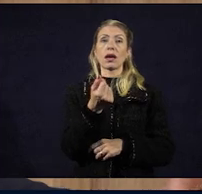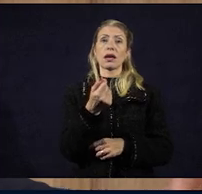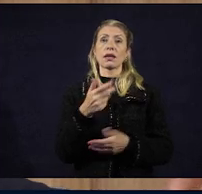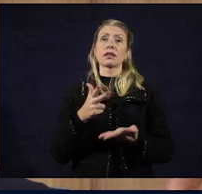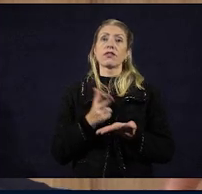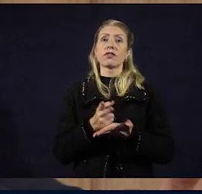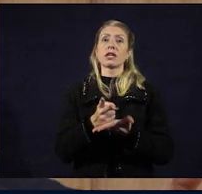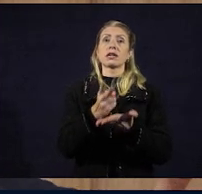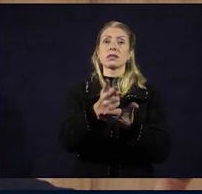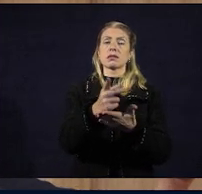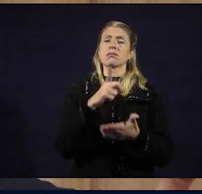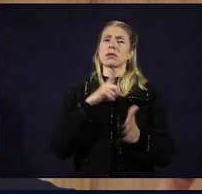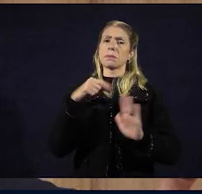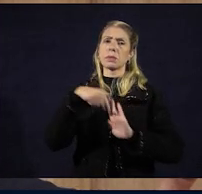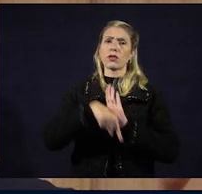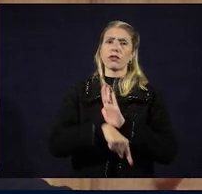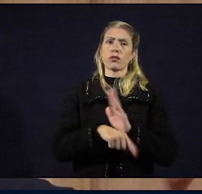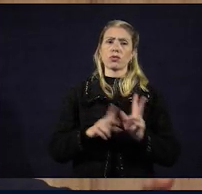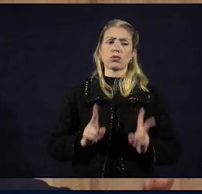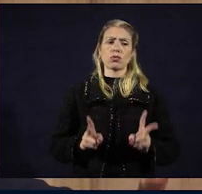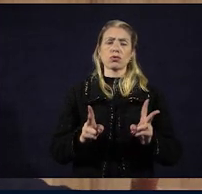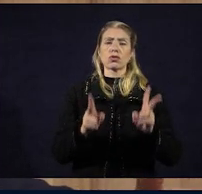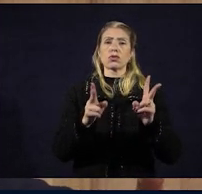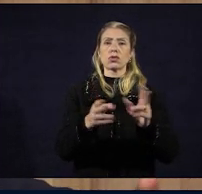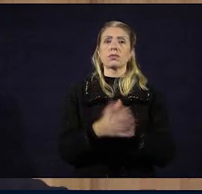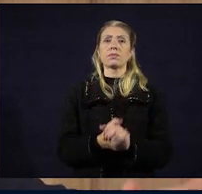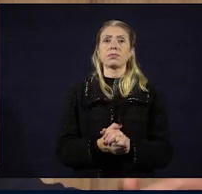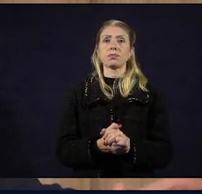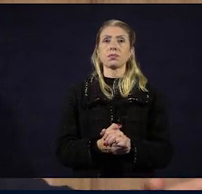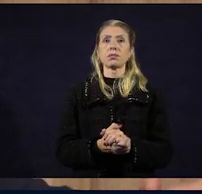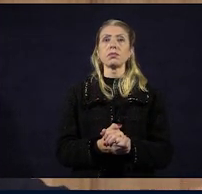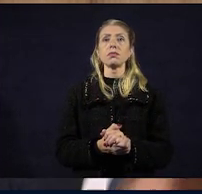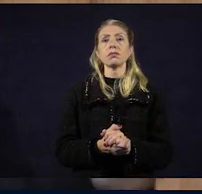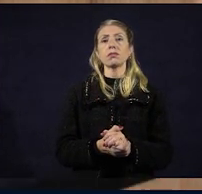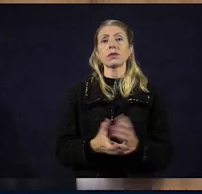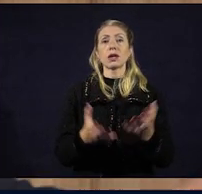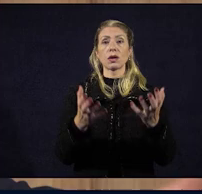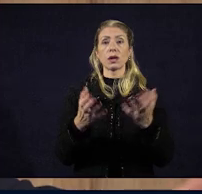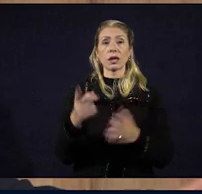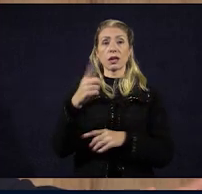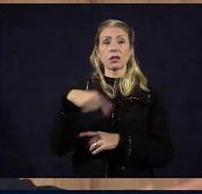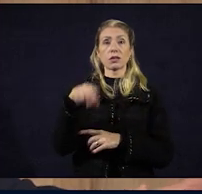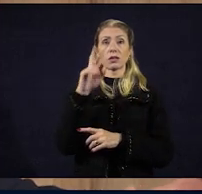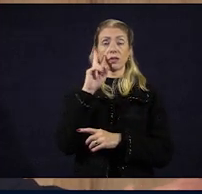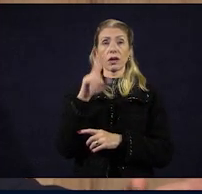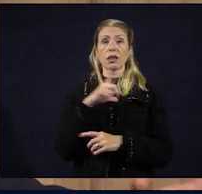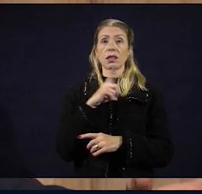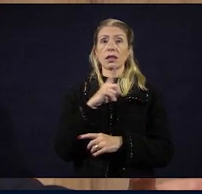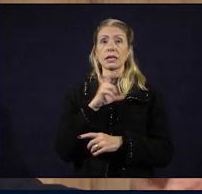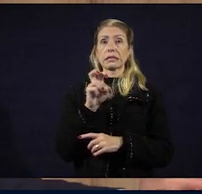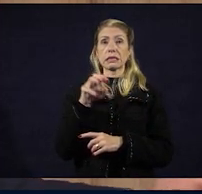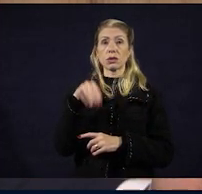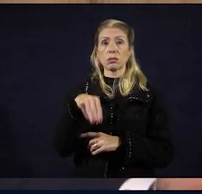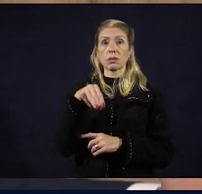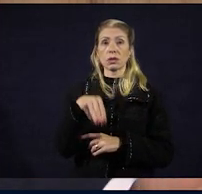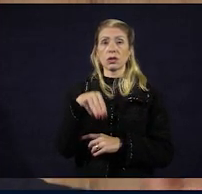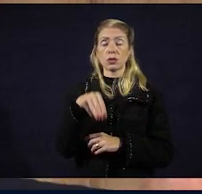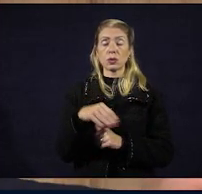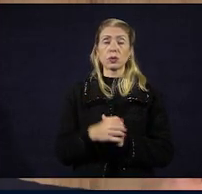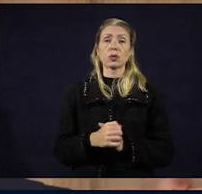super profundo é e eu queria que vocês passassem rapidamente a gente tem mais uns 5 minutinhos